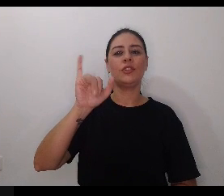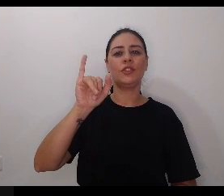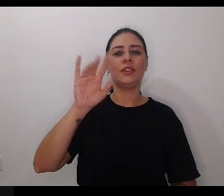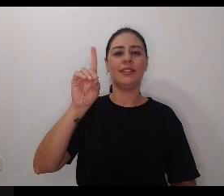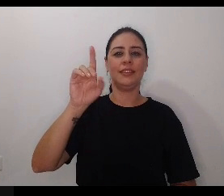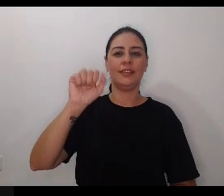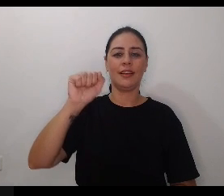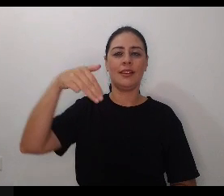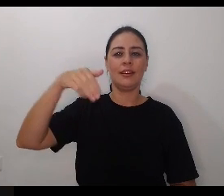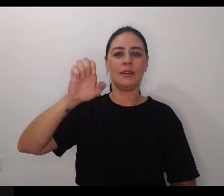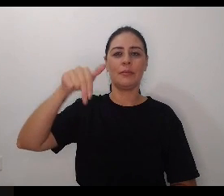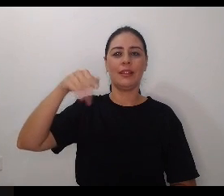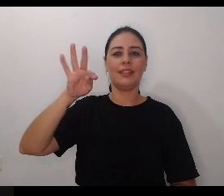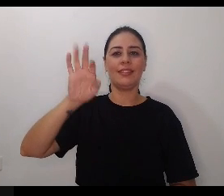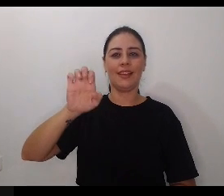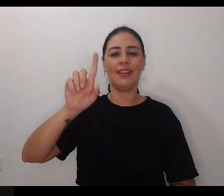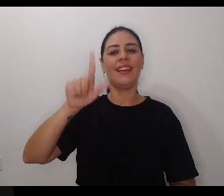bastante conhecido, né?